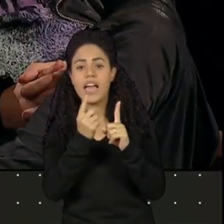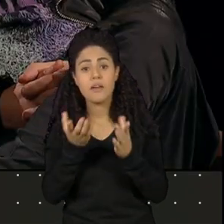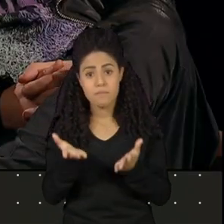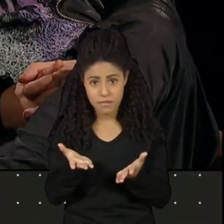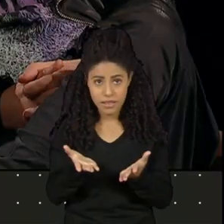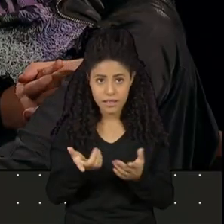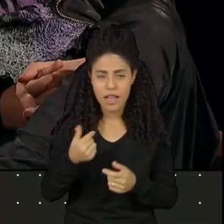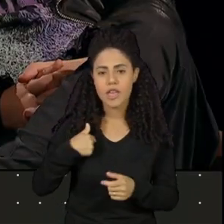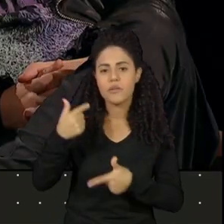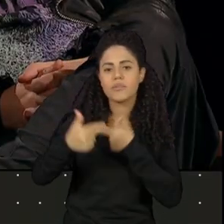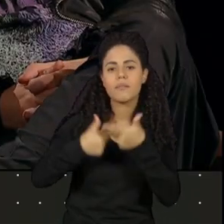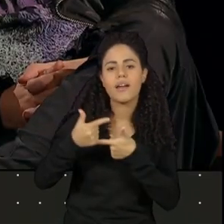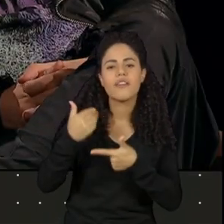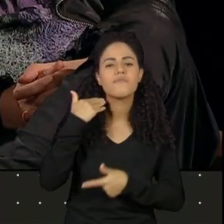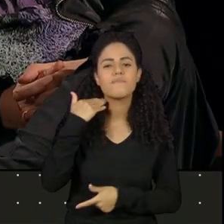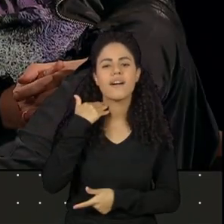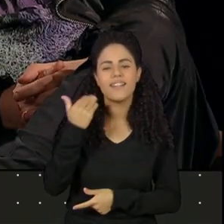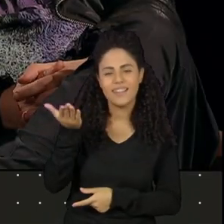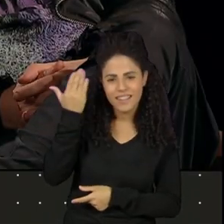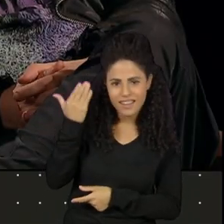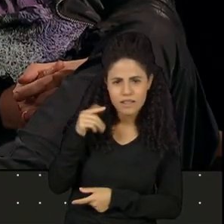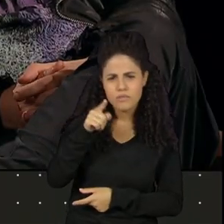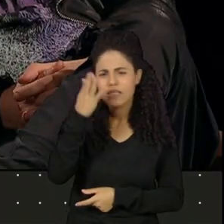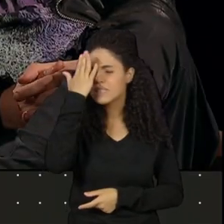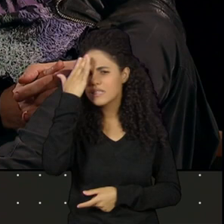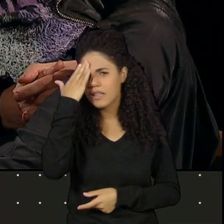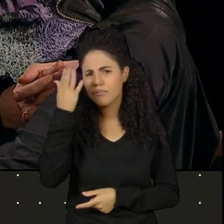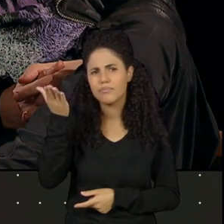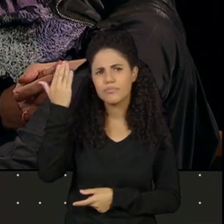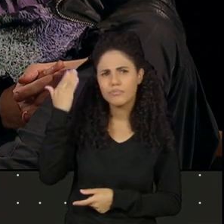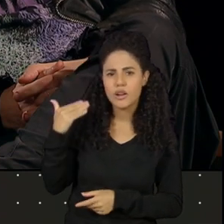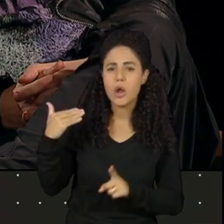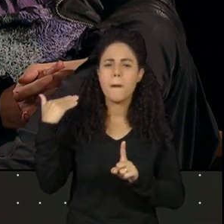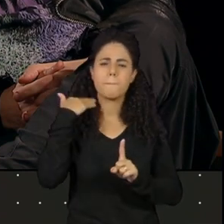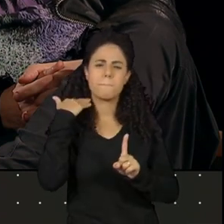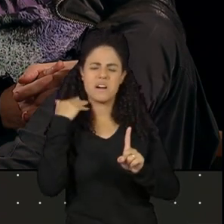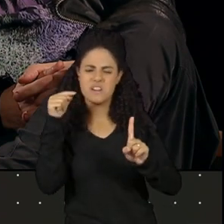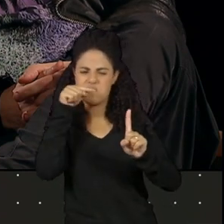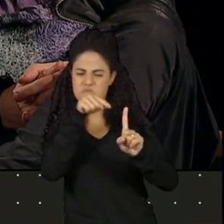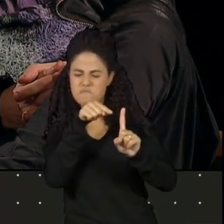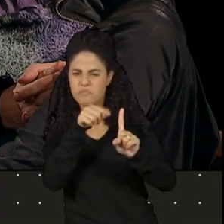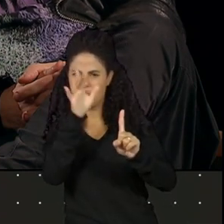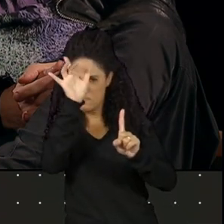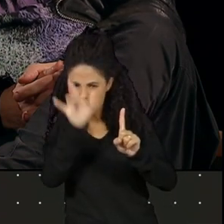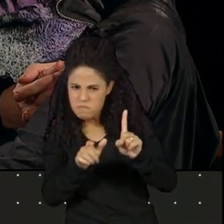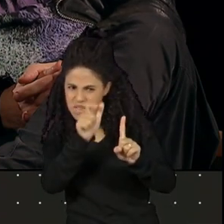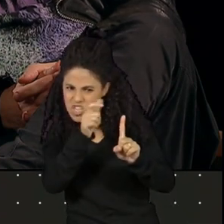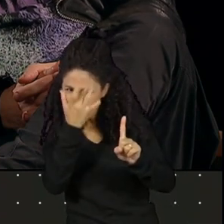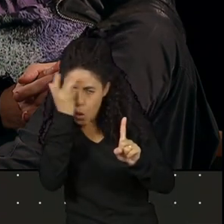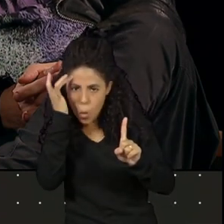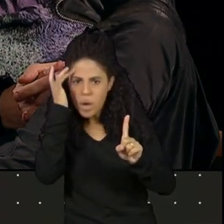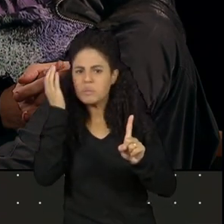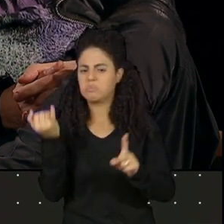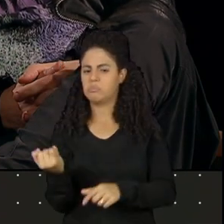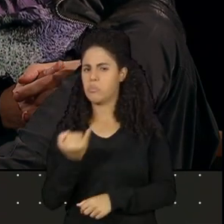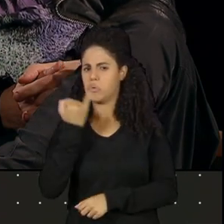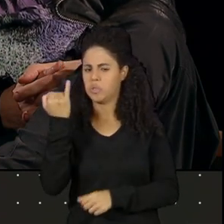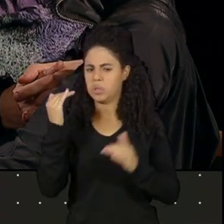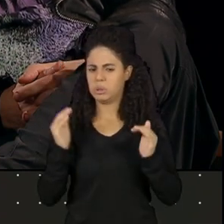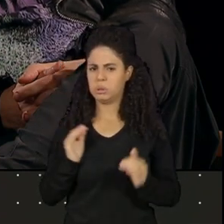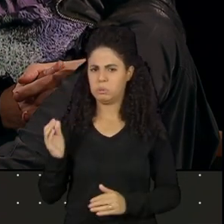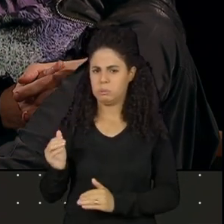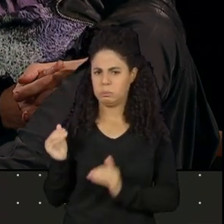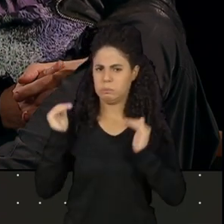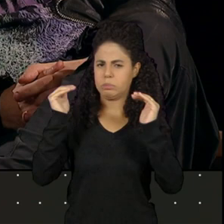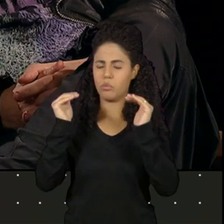Na época eu trabalhava no banco, e você sabe que aquela época era bancário, era um cara muito importante. Aí eu estou um dia na minha mesa lá, eu tinha